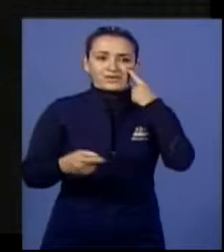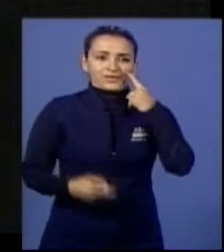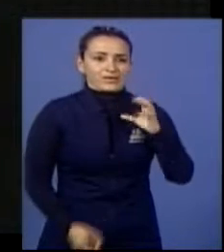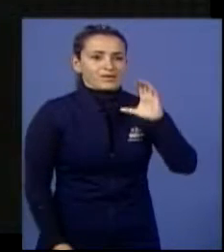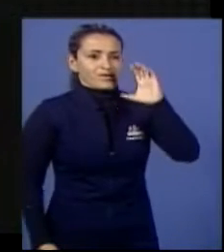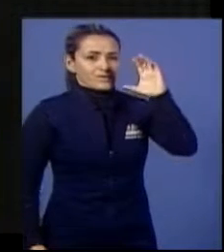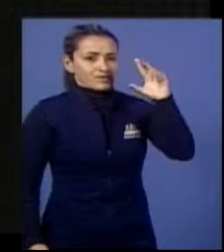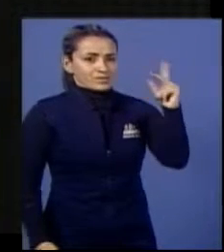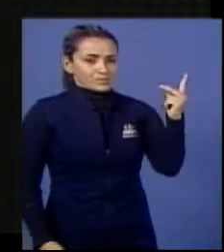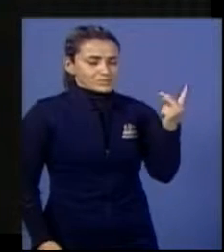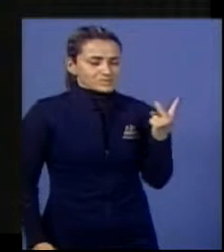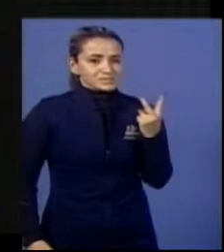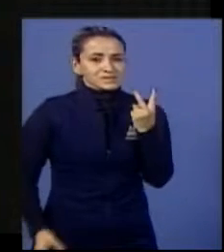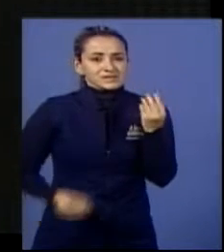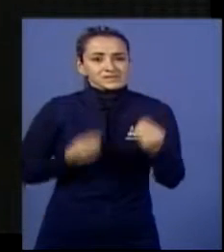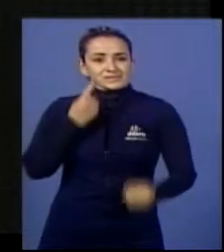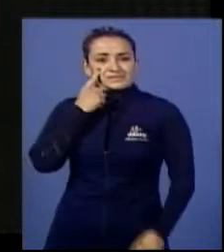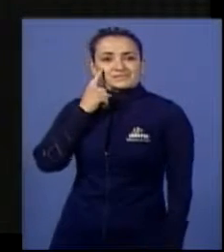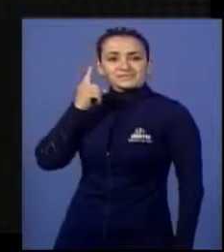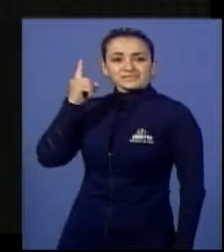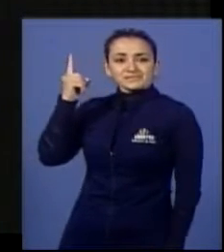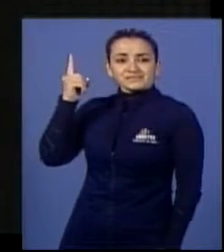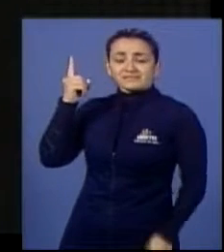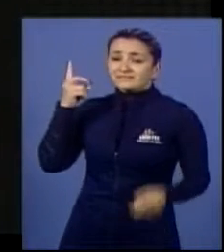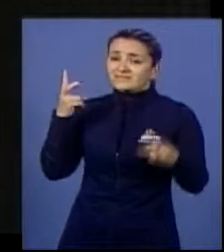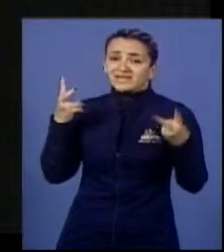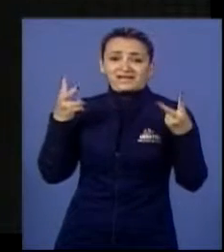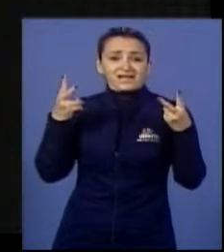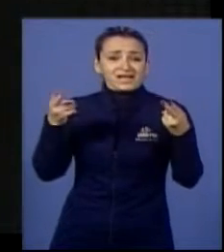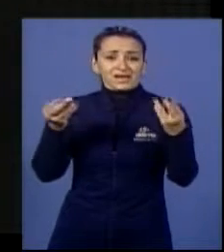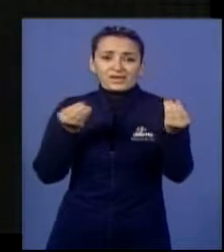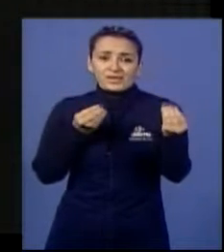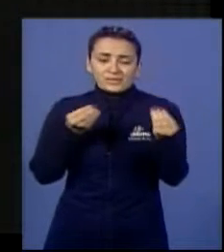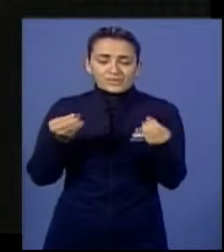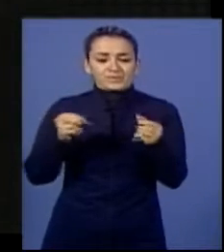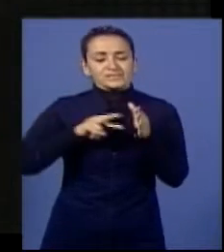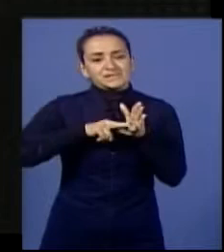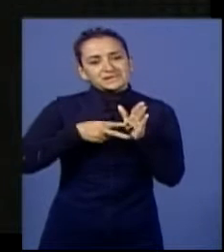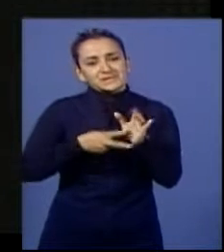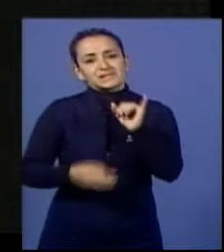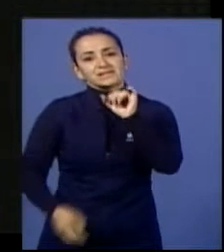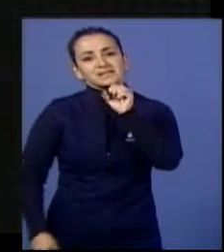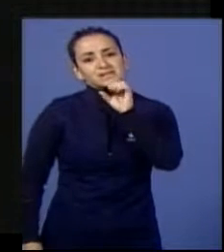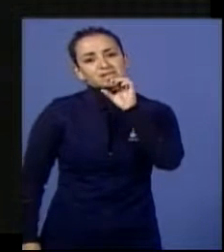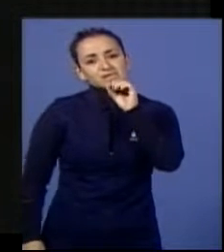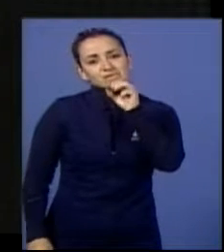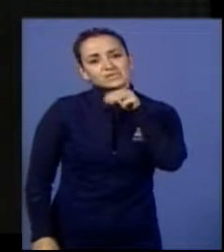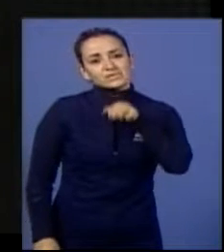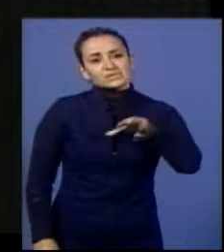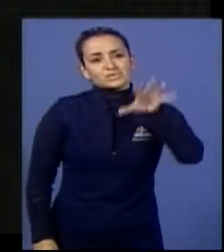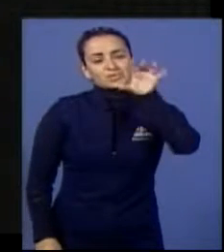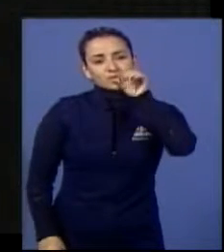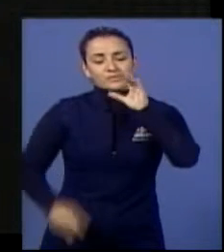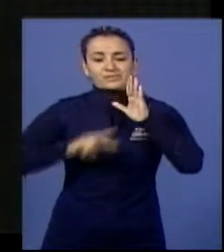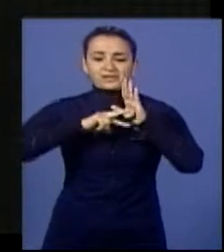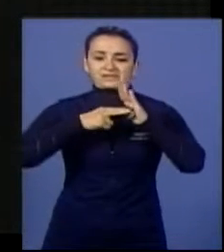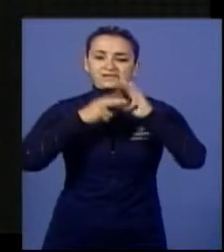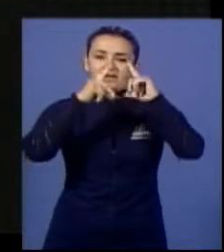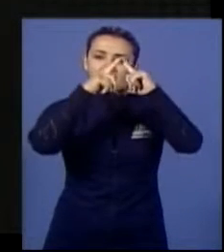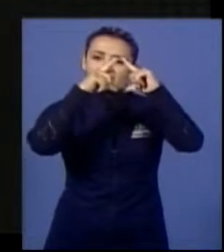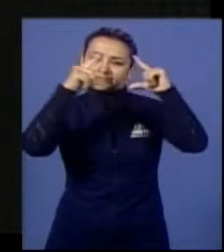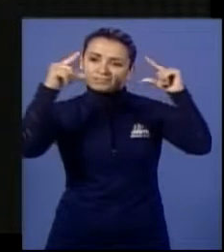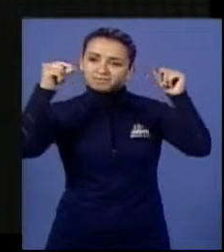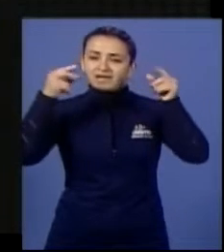C2H6O, desse também C2H6O. Isso nós dizemos que eles são isômeros. Ah, então é isso que são isômeros? Esse de